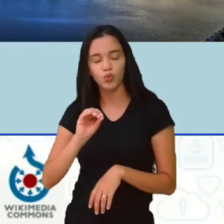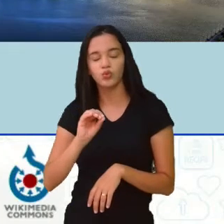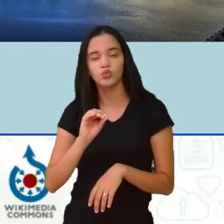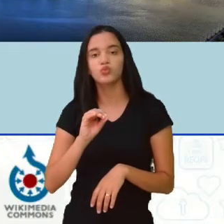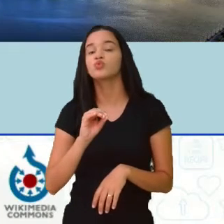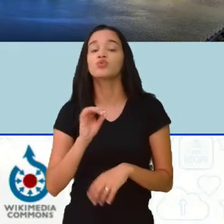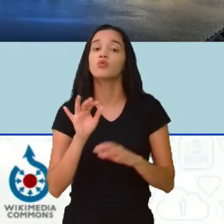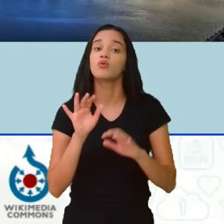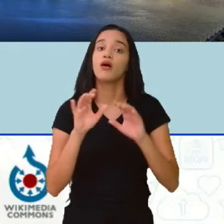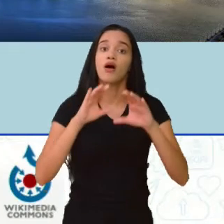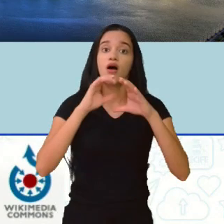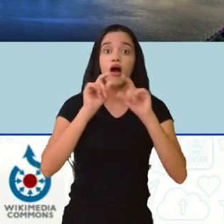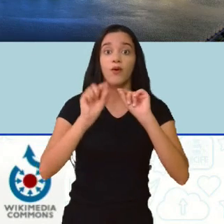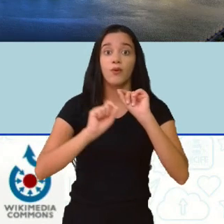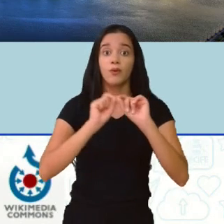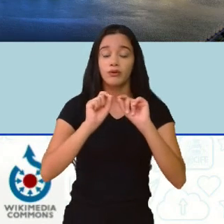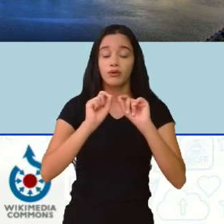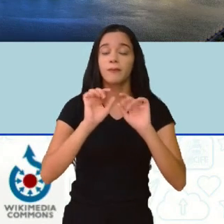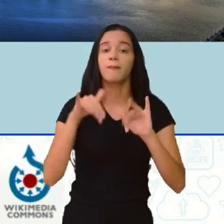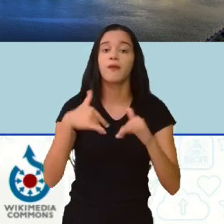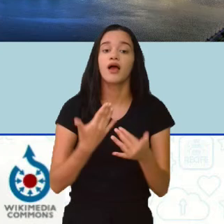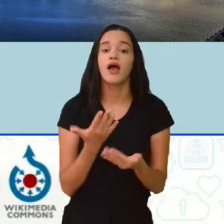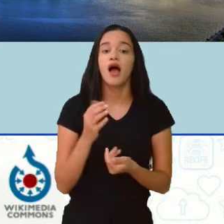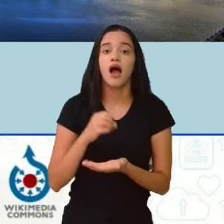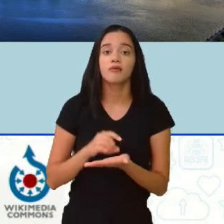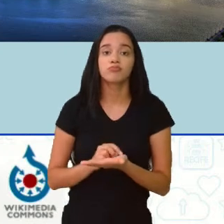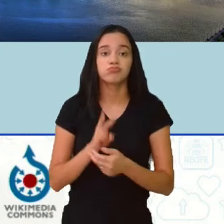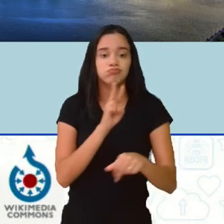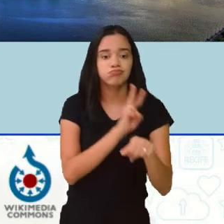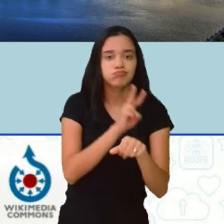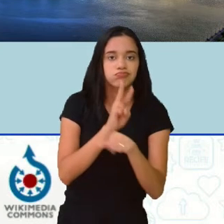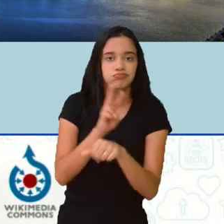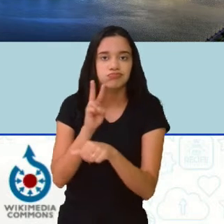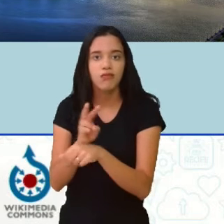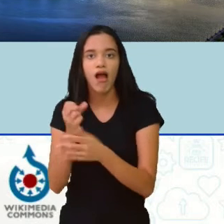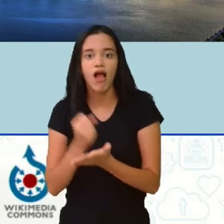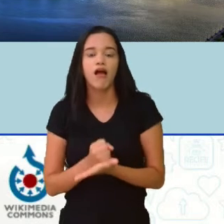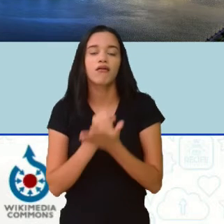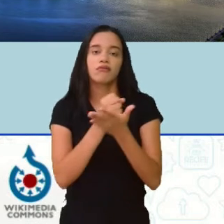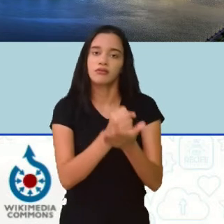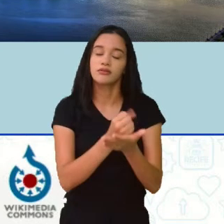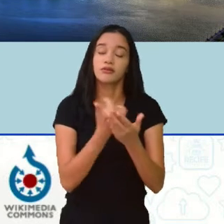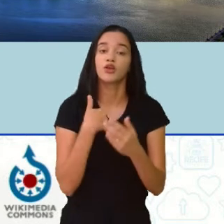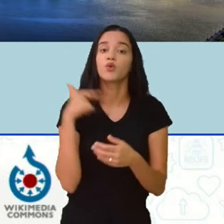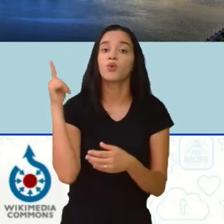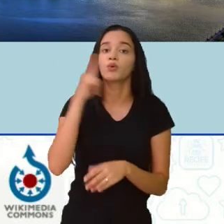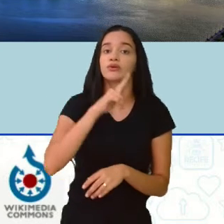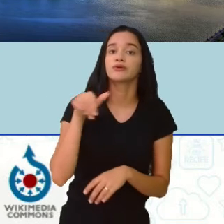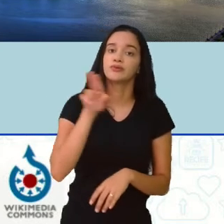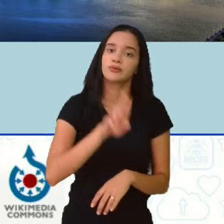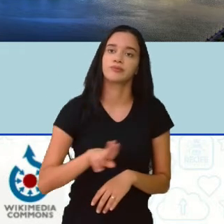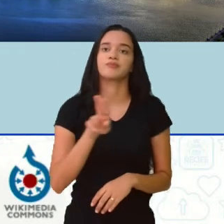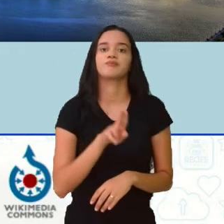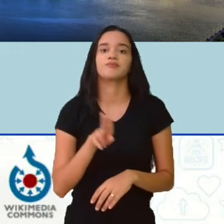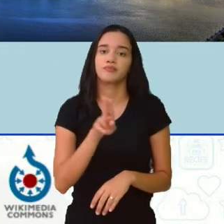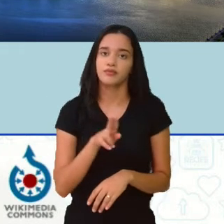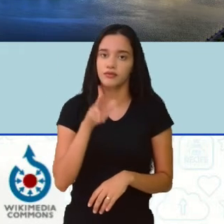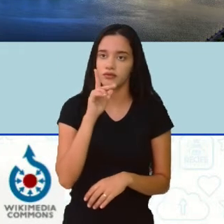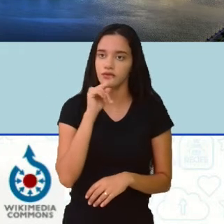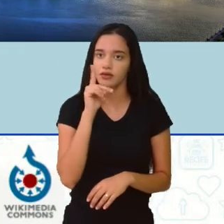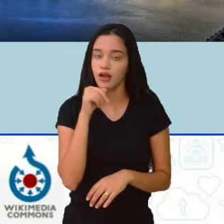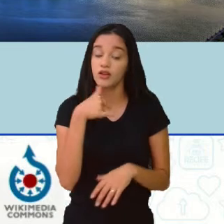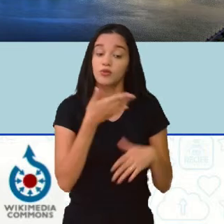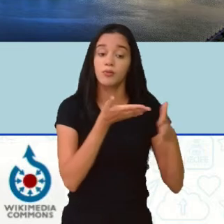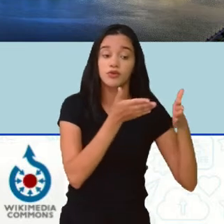ainda abastece parte da população recifense de água potável. Então, se consegue ainda utilizar as suas águas depois de